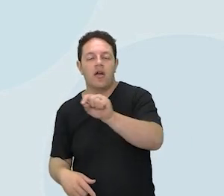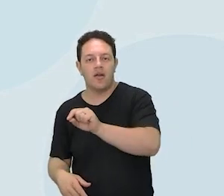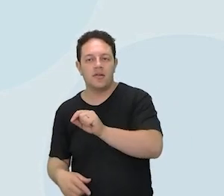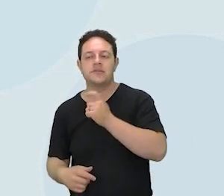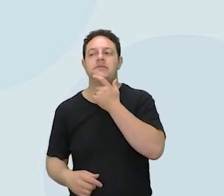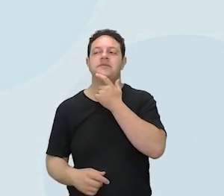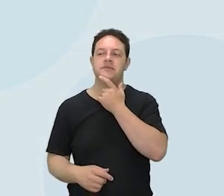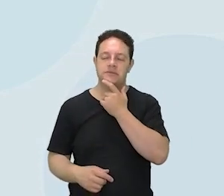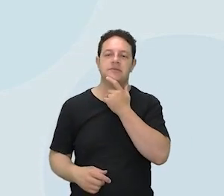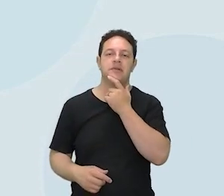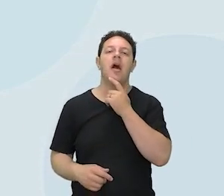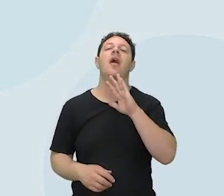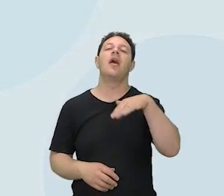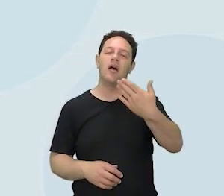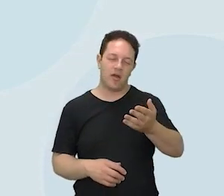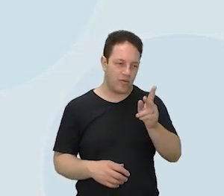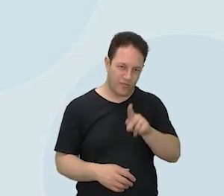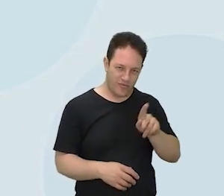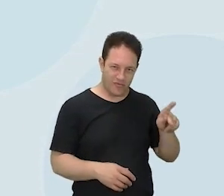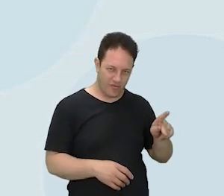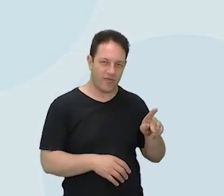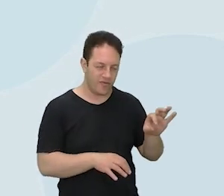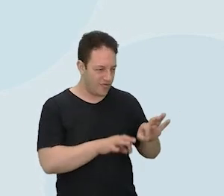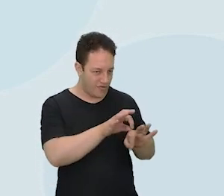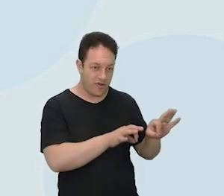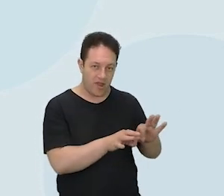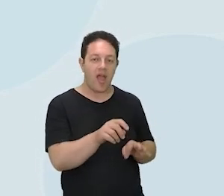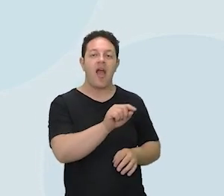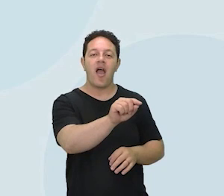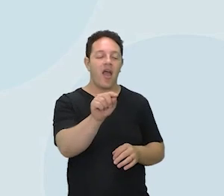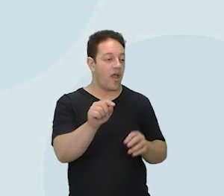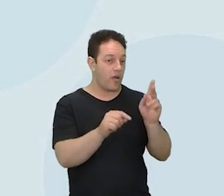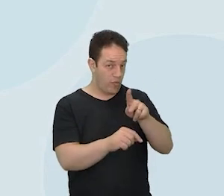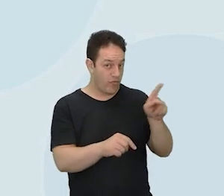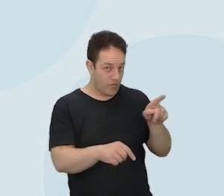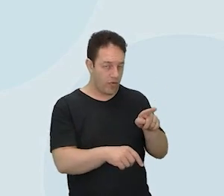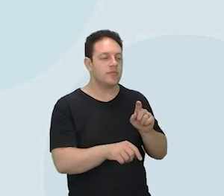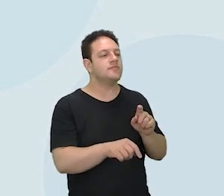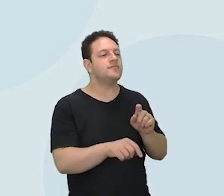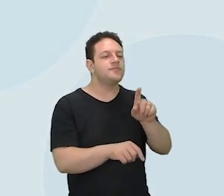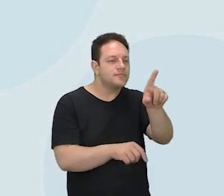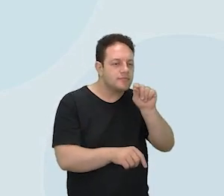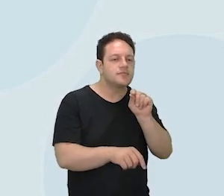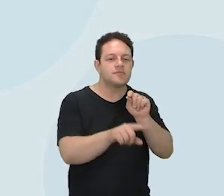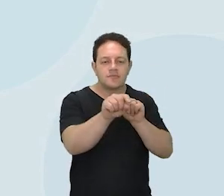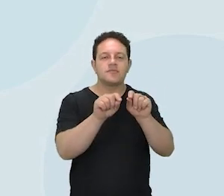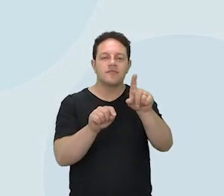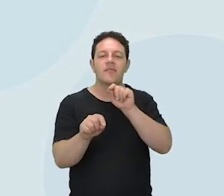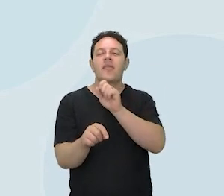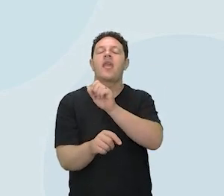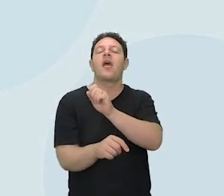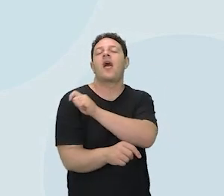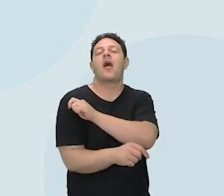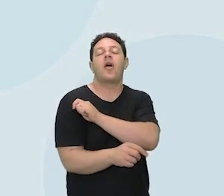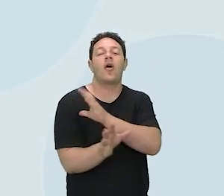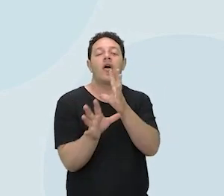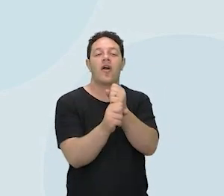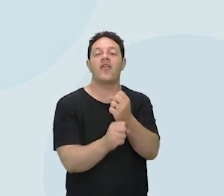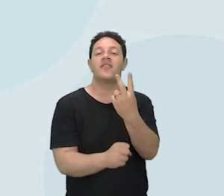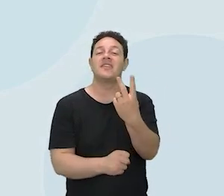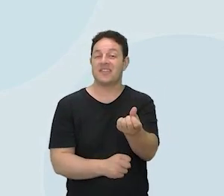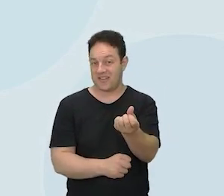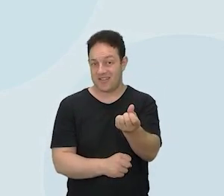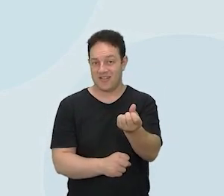itinerário formativo, os professores tinham 26 alunos, né, que escolheram o itinerário, e